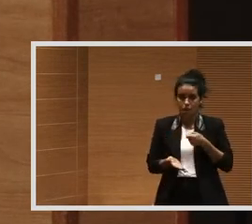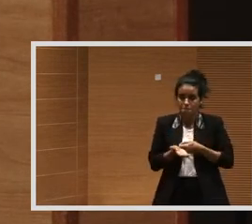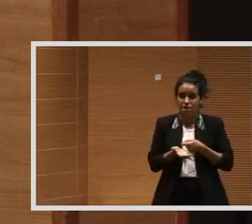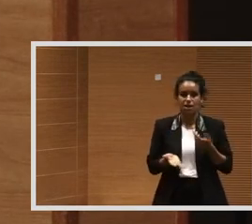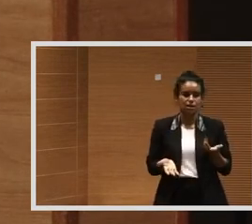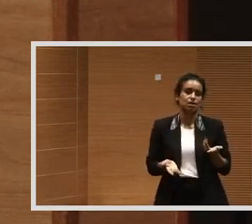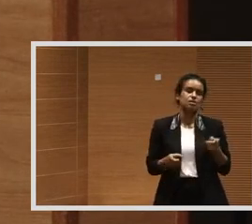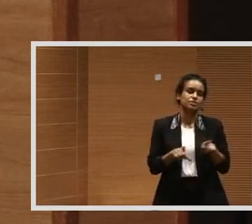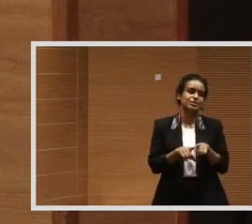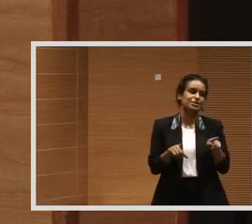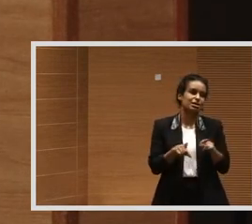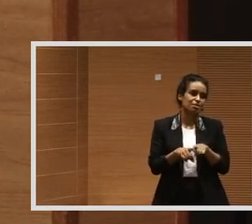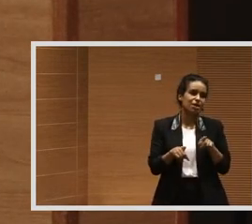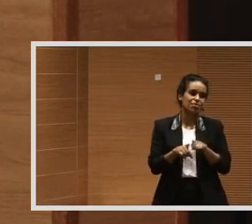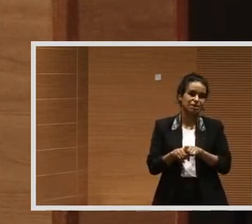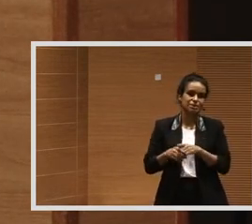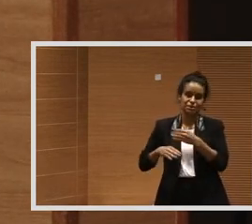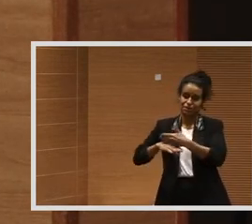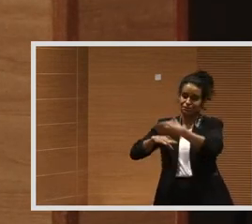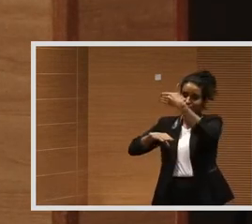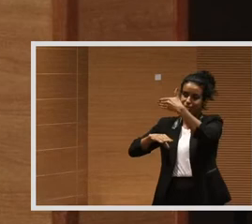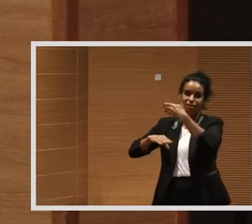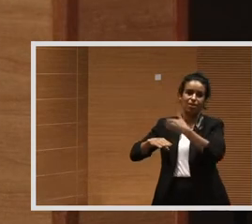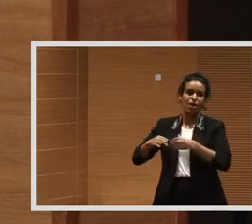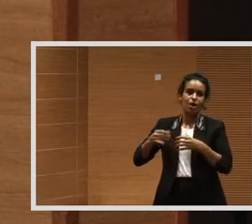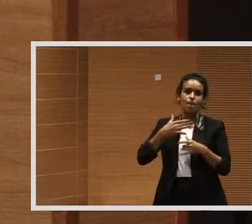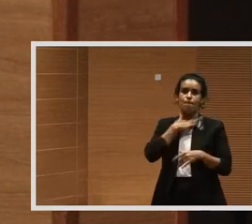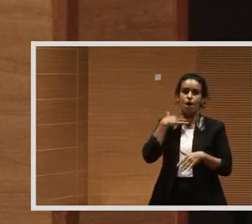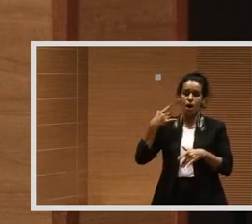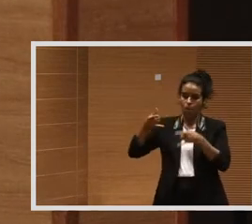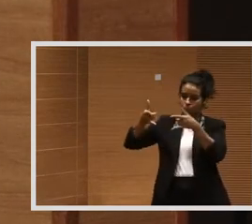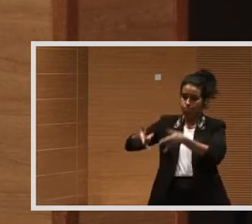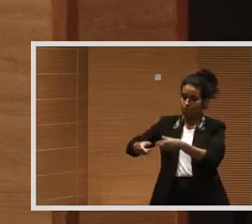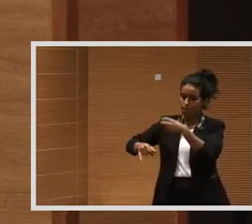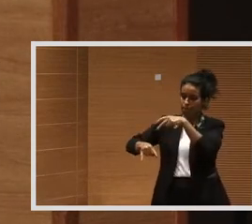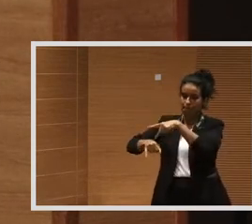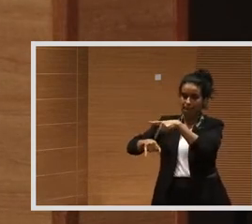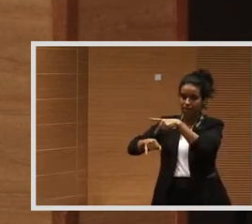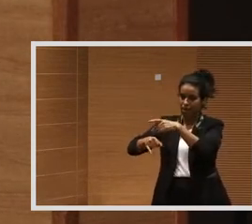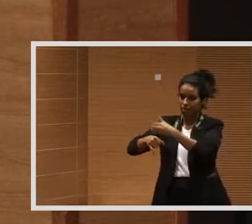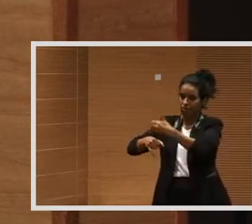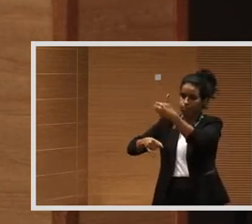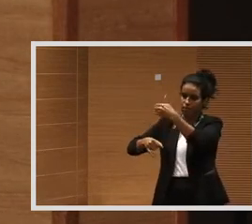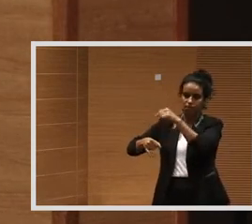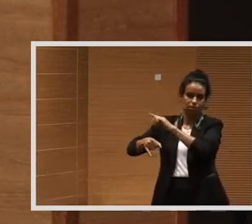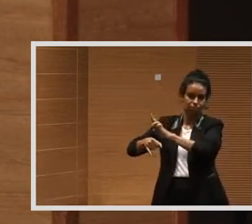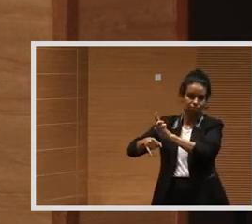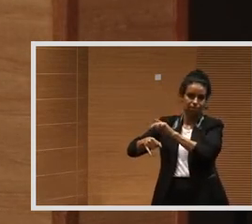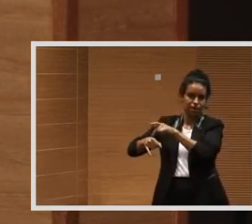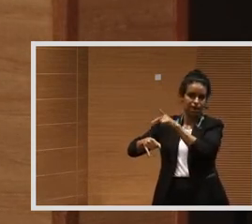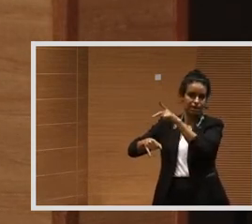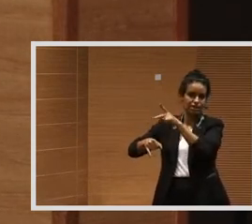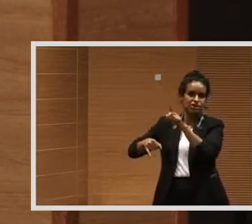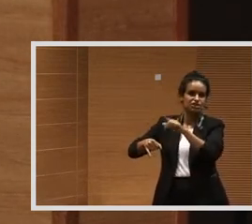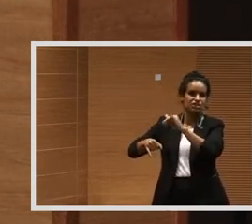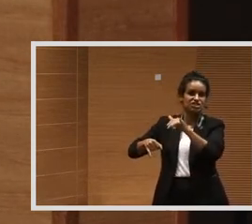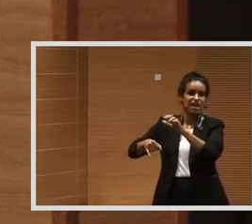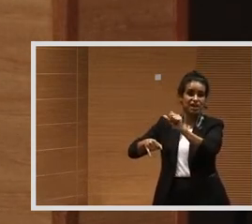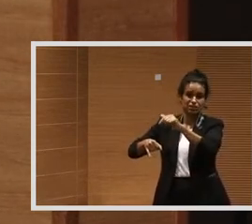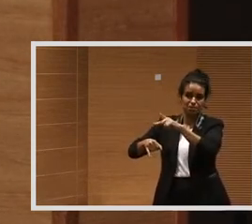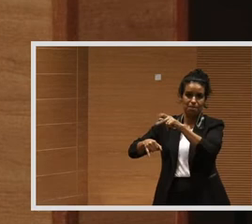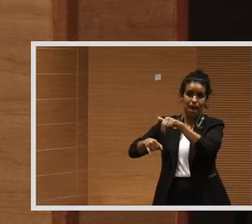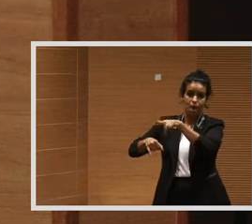lápide também. Aqui, Jazz Paulo Amarante, a contragosto. Não queria... Queria registrar isso. Deixar registrado